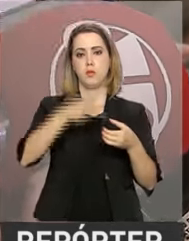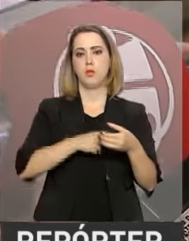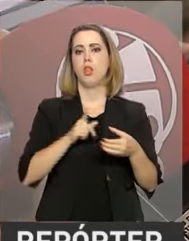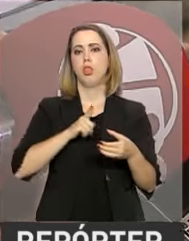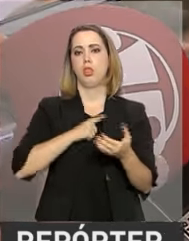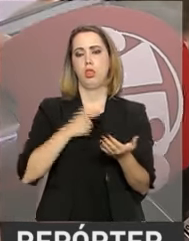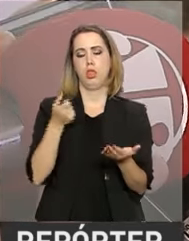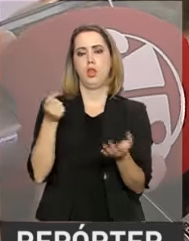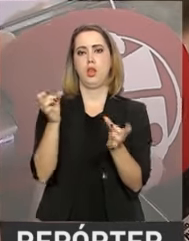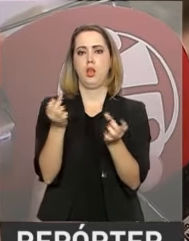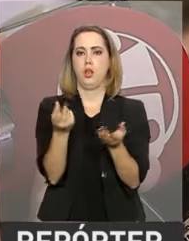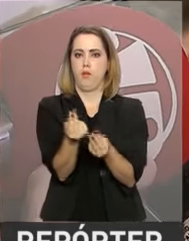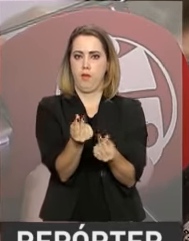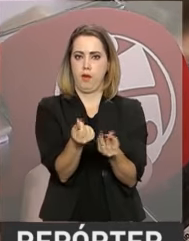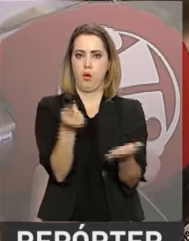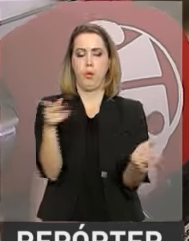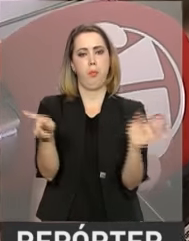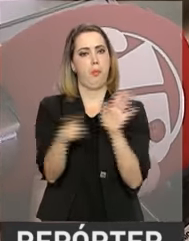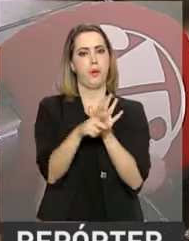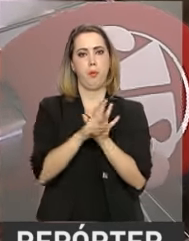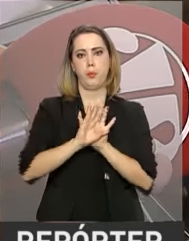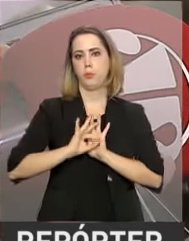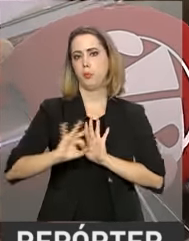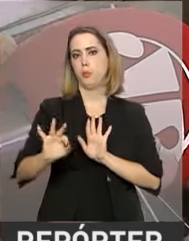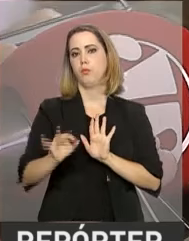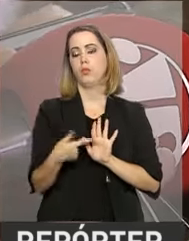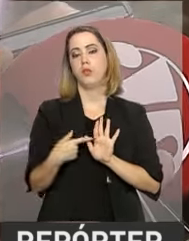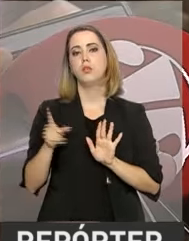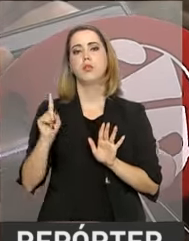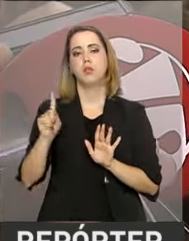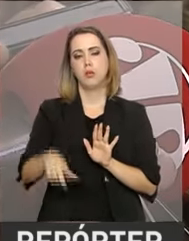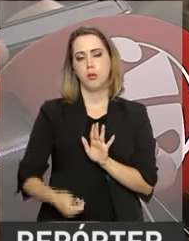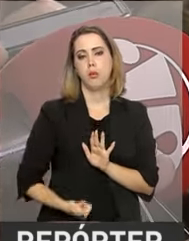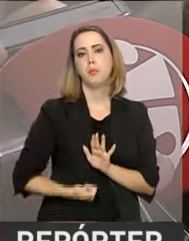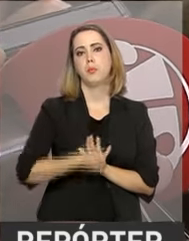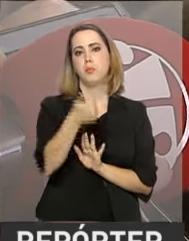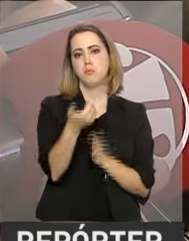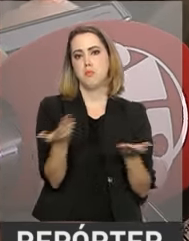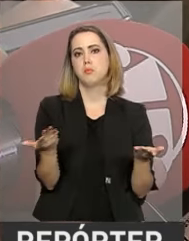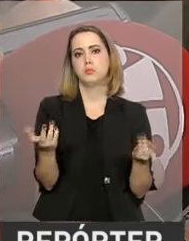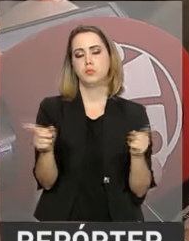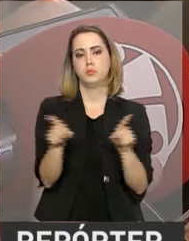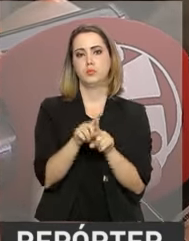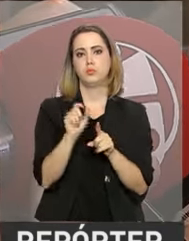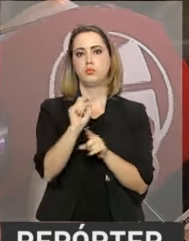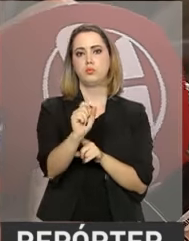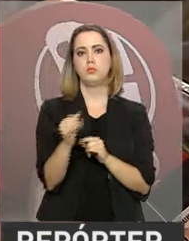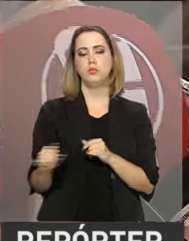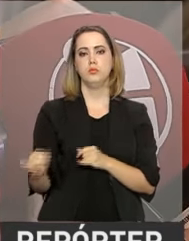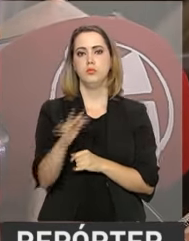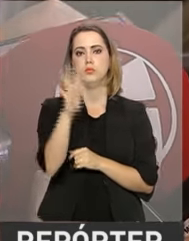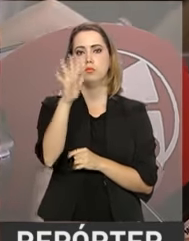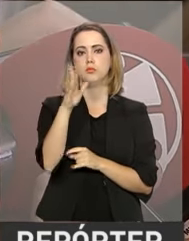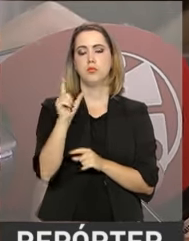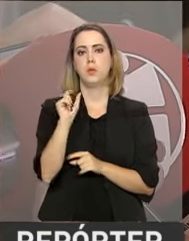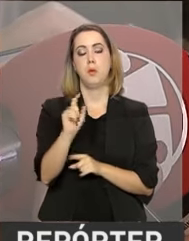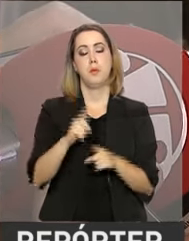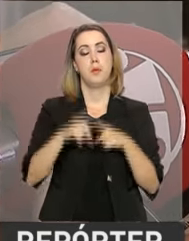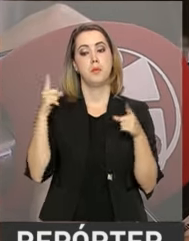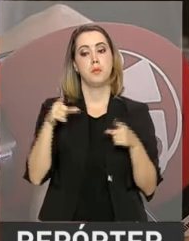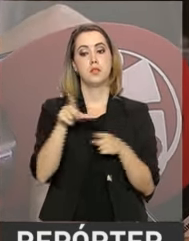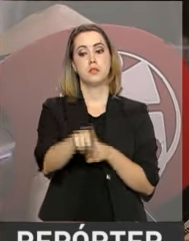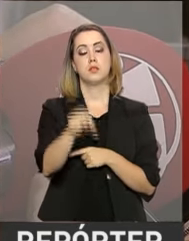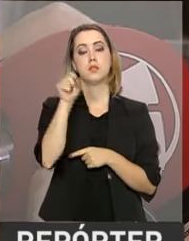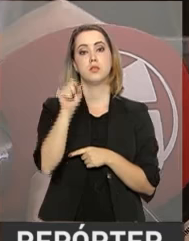dúvida que neste caso específico é favorável do ponto de vista da inflação Mas isso é uma decisão